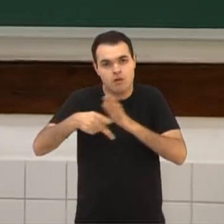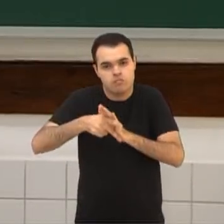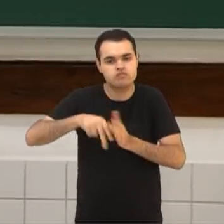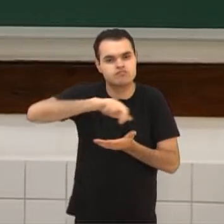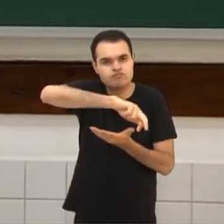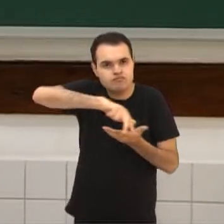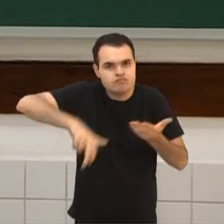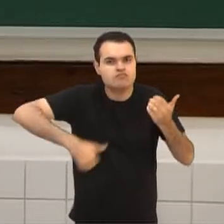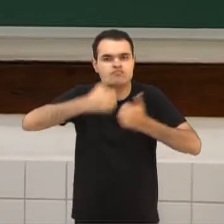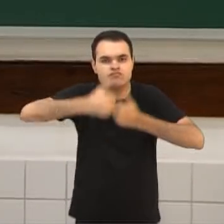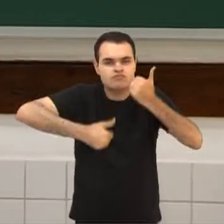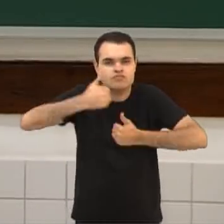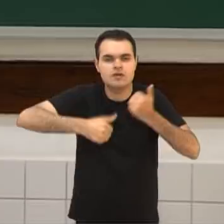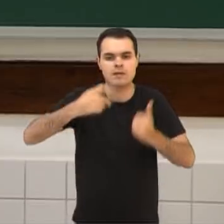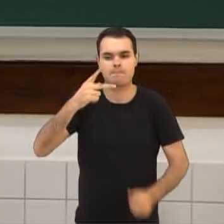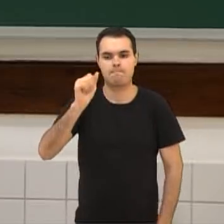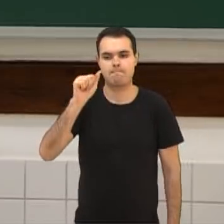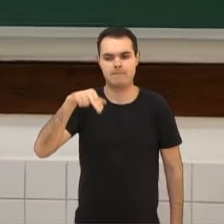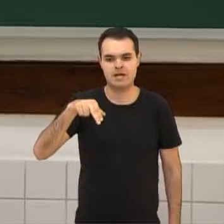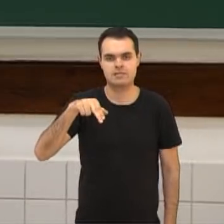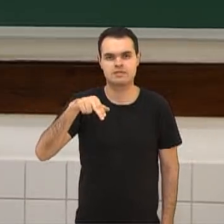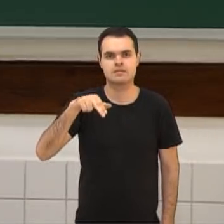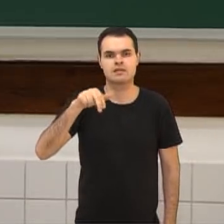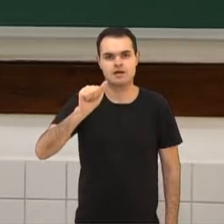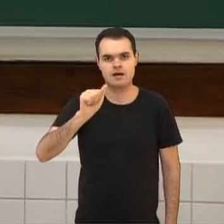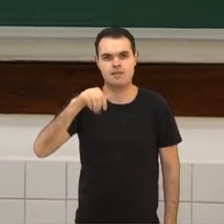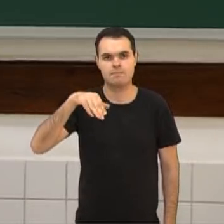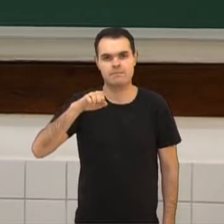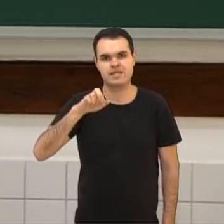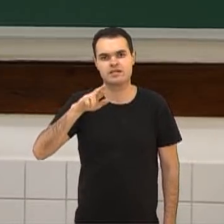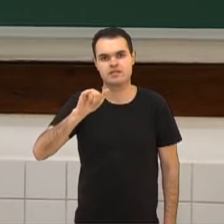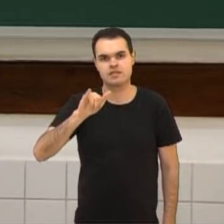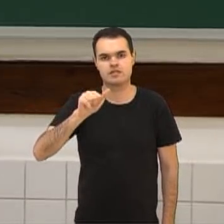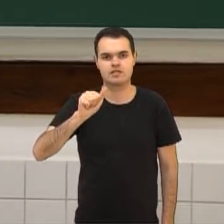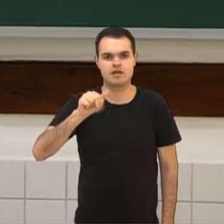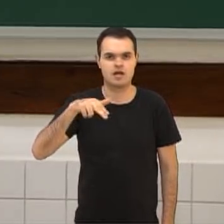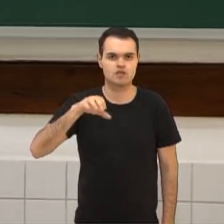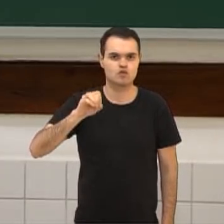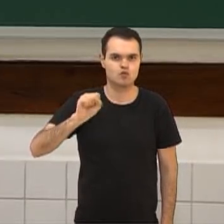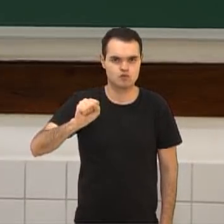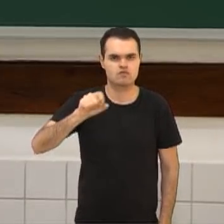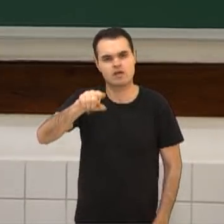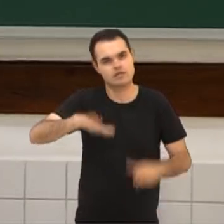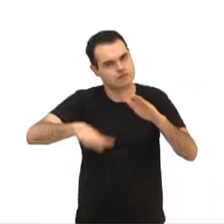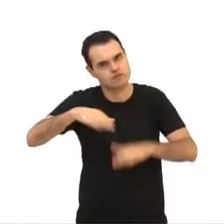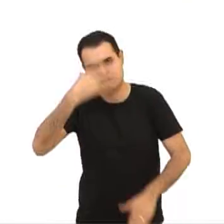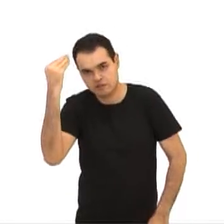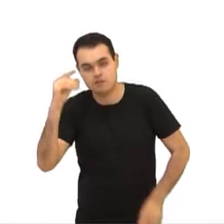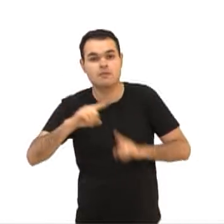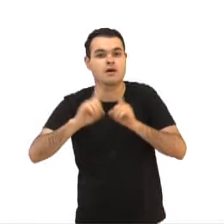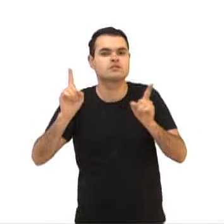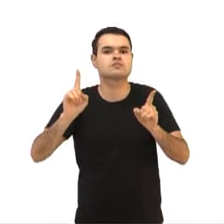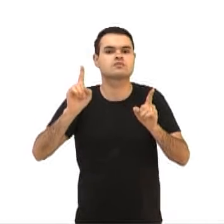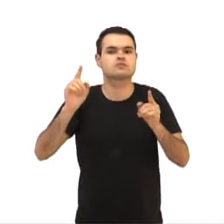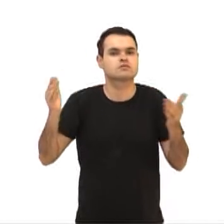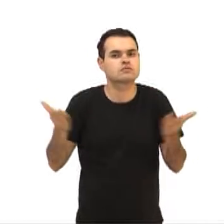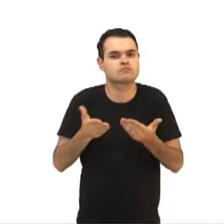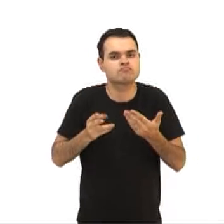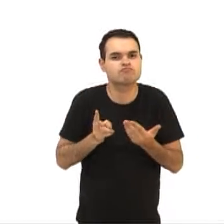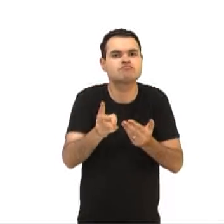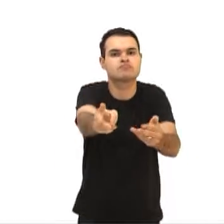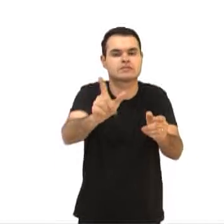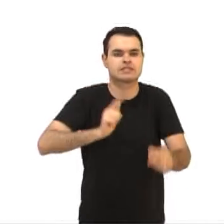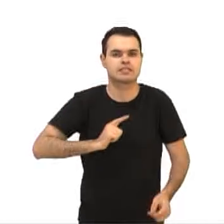em 2007. Esse talvez você não lembra bem, dá uma pesquisadinha. Para a gente continuar nossa aula, nós temos aqui o